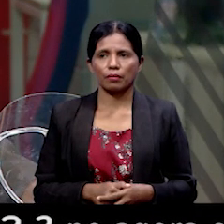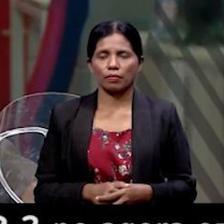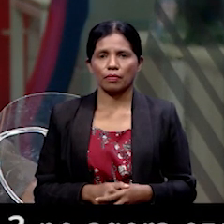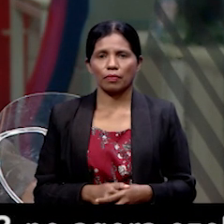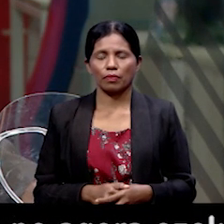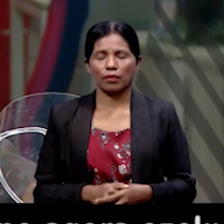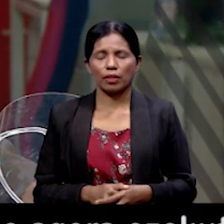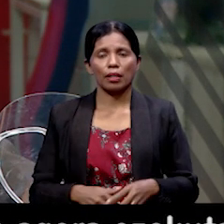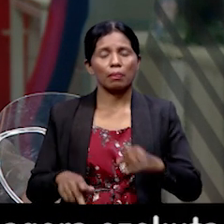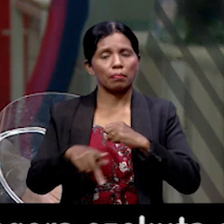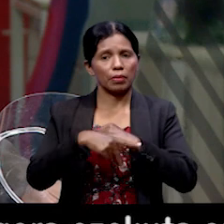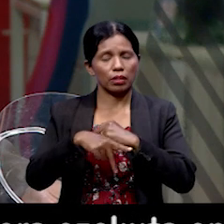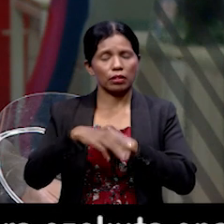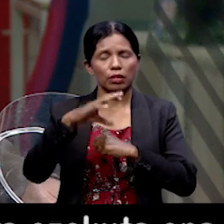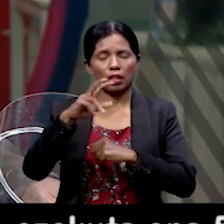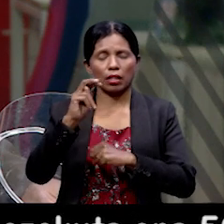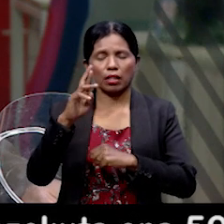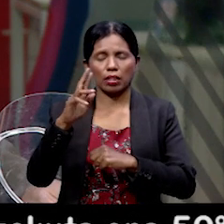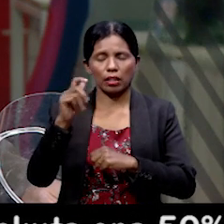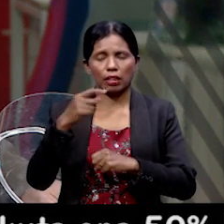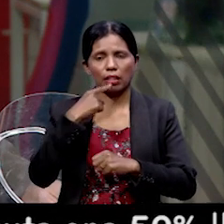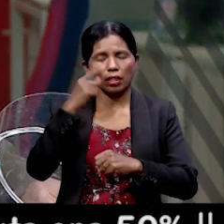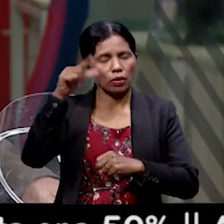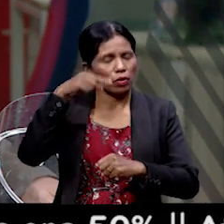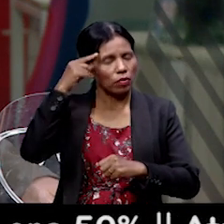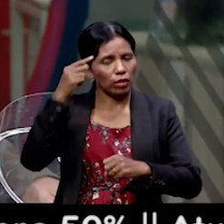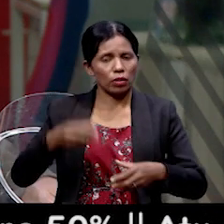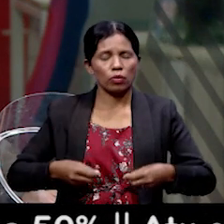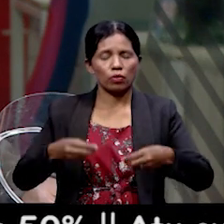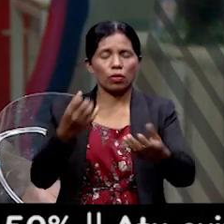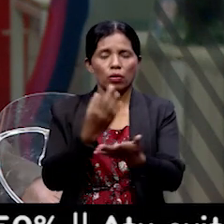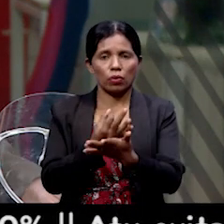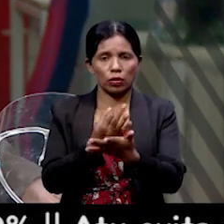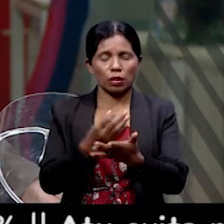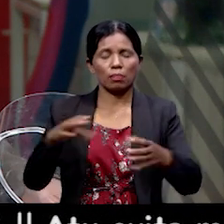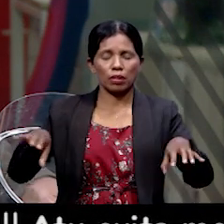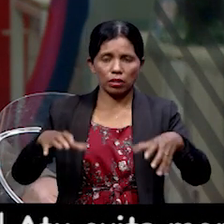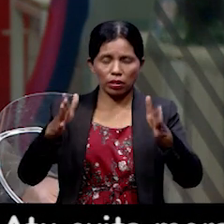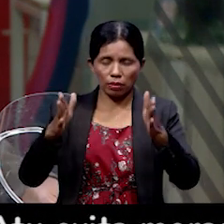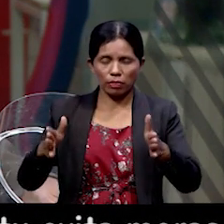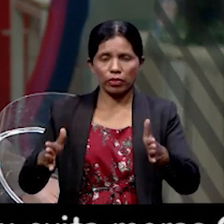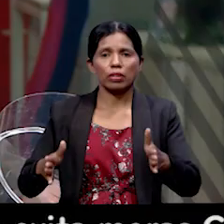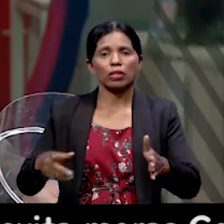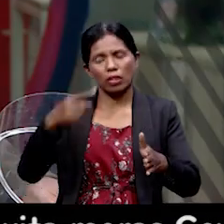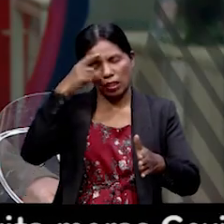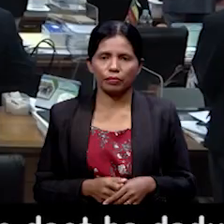Bankada CNRT chestiona decizia în Governu a fost subsidiu pe funcționariu publicu tamba povu să-i susar.